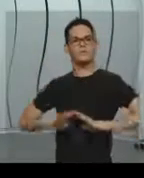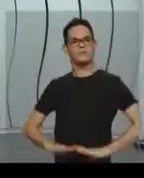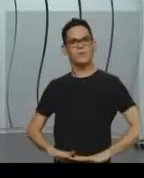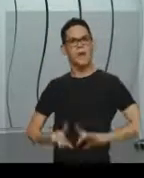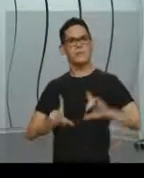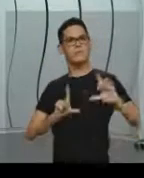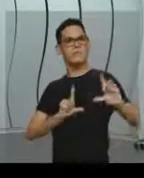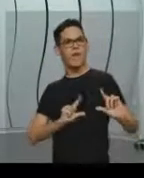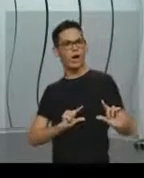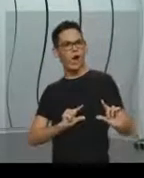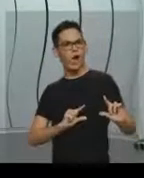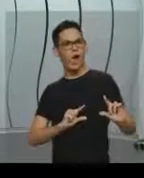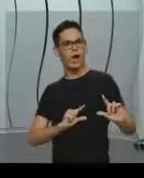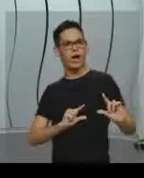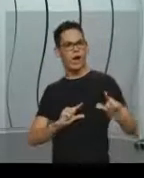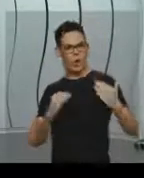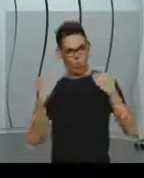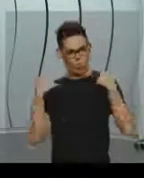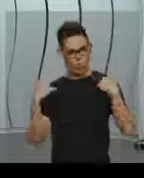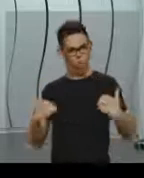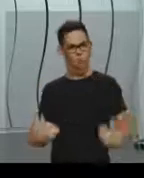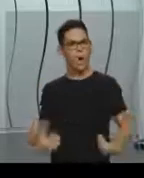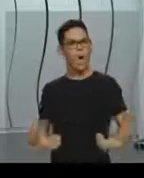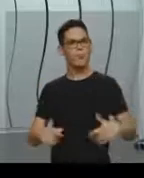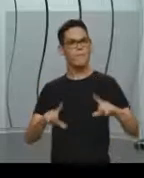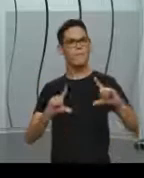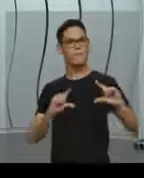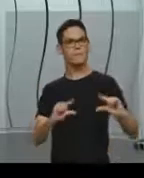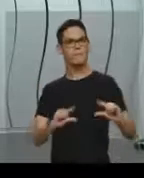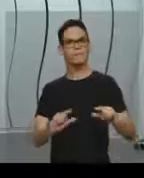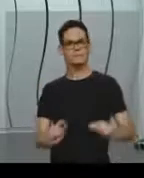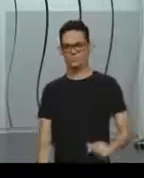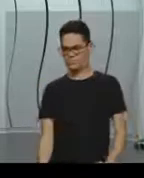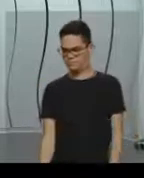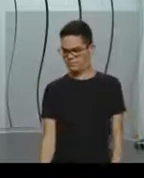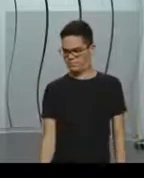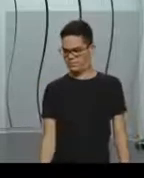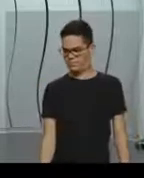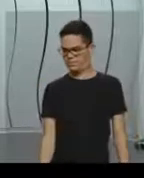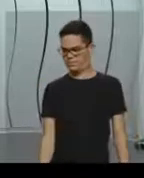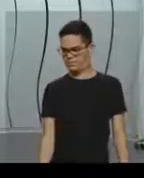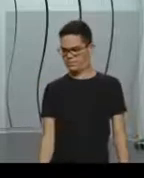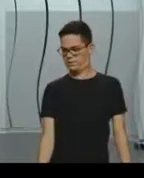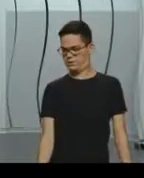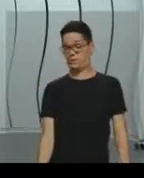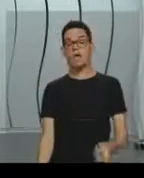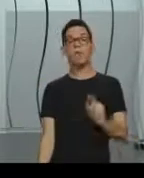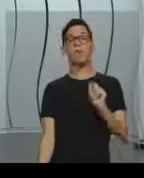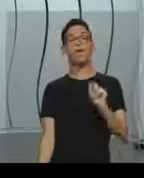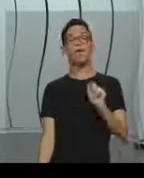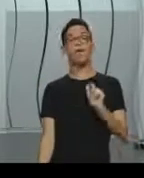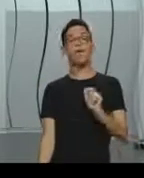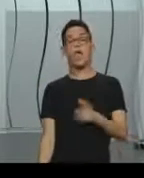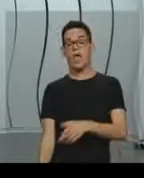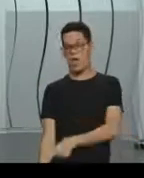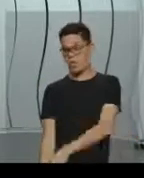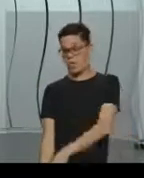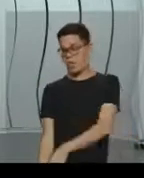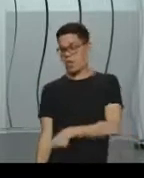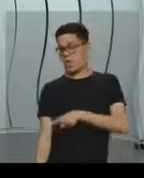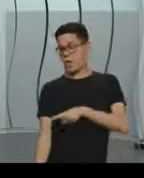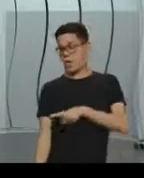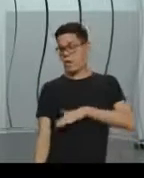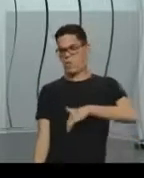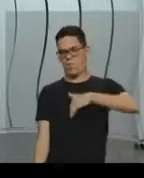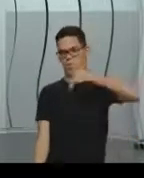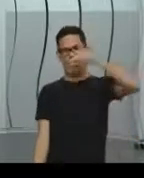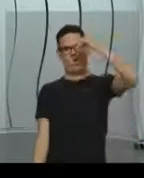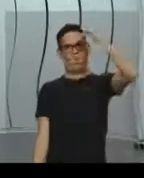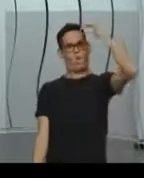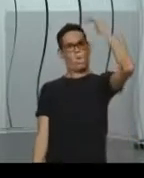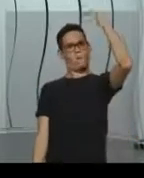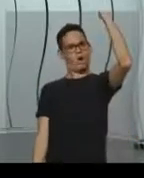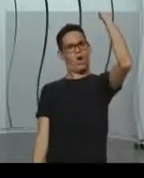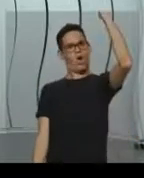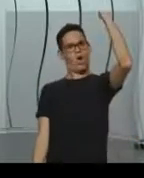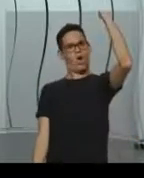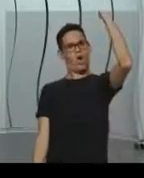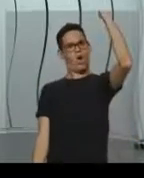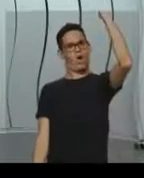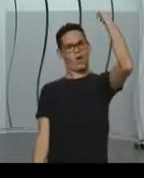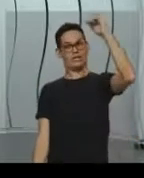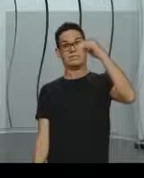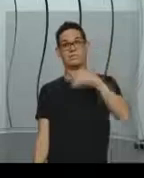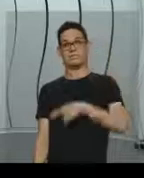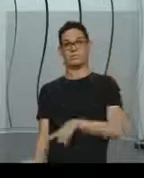reduzido. Fotografias assim, ó, faz com que eu aumente toda essa parte de cima. Então,